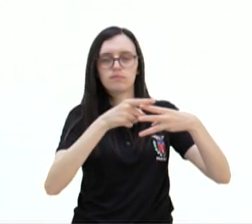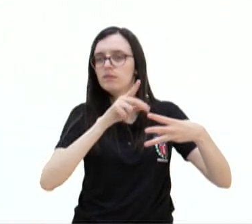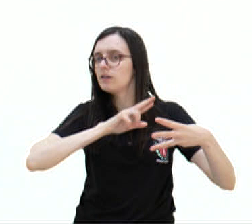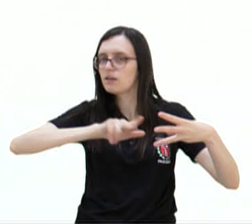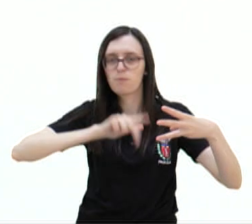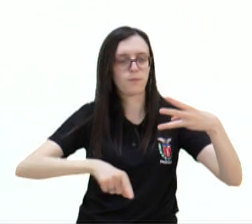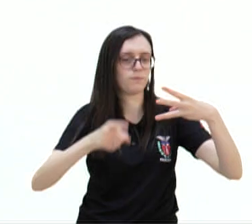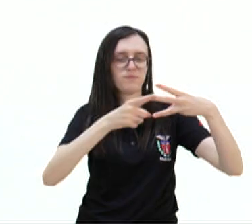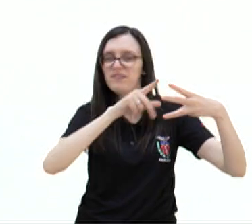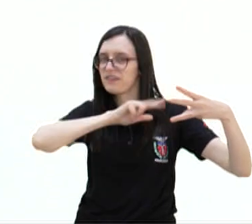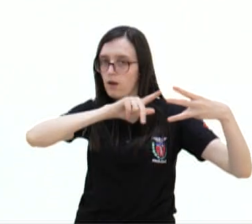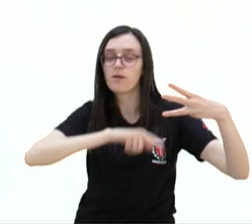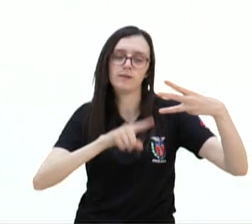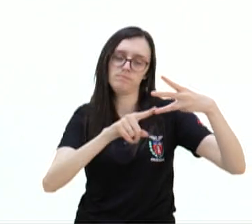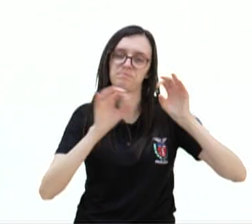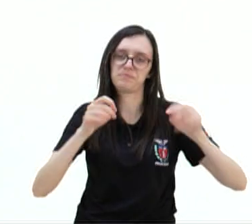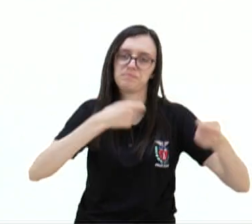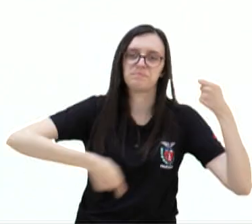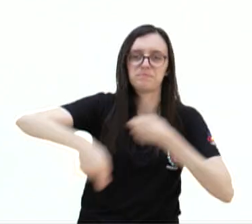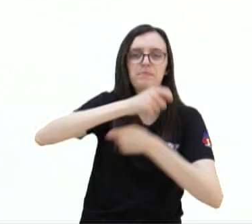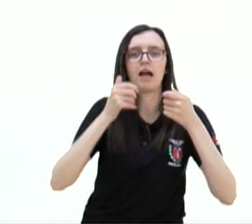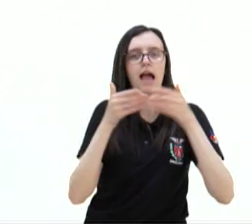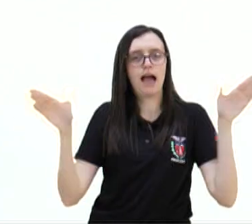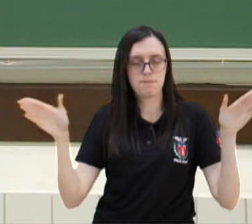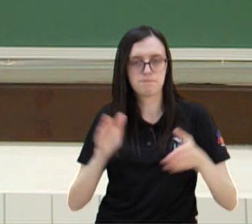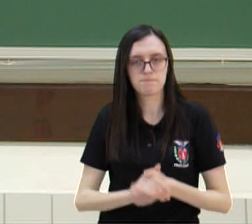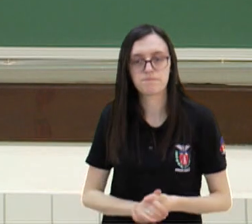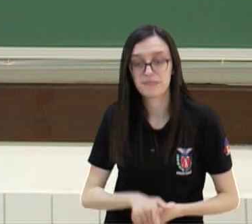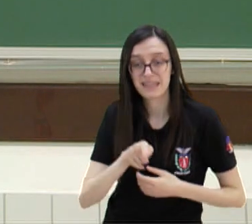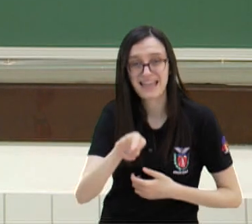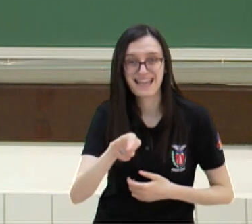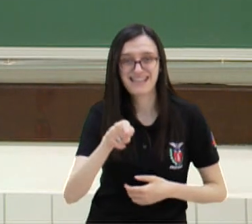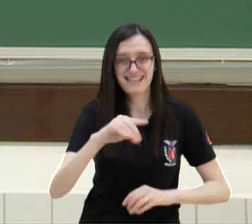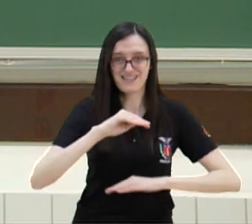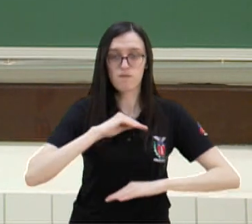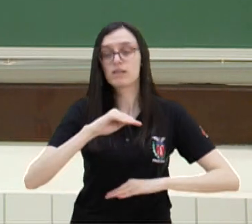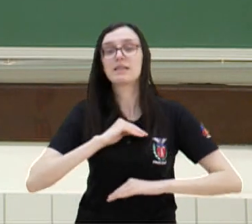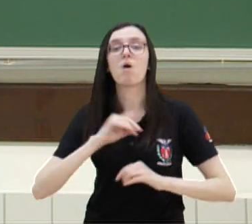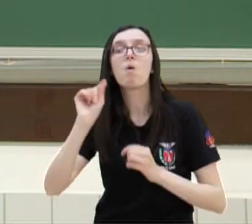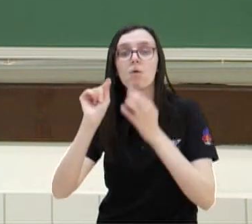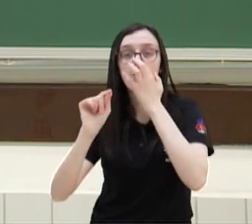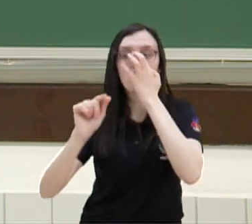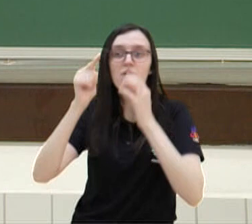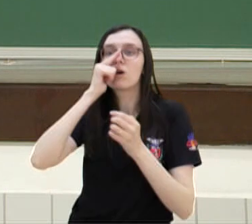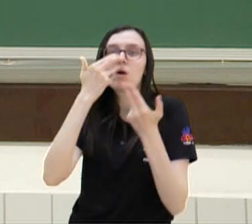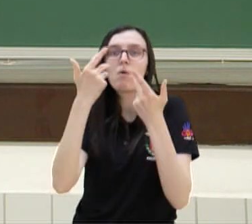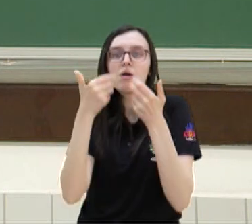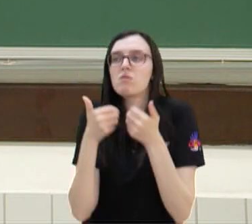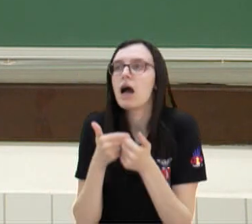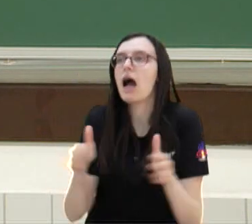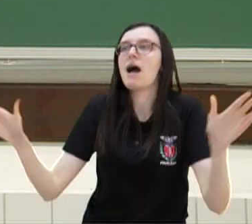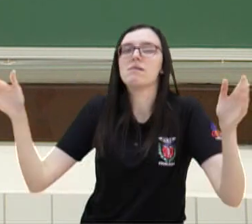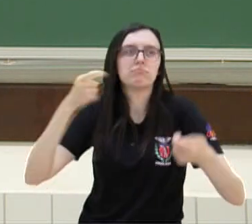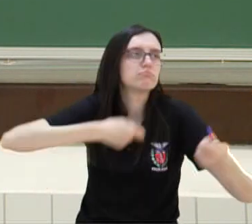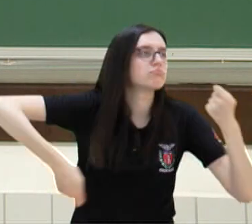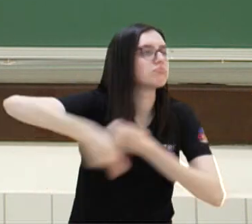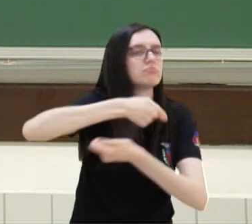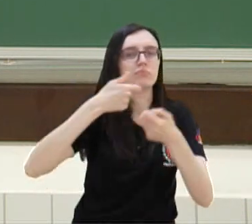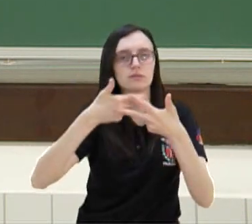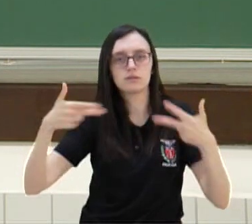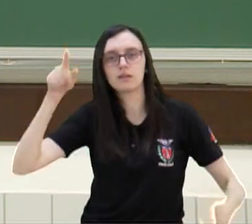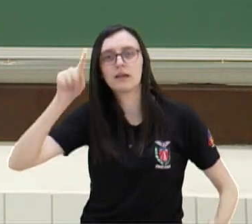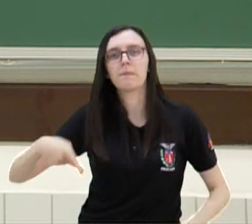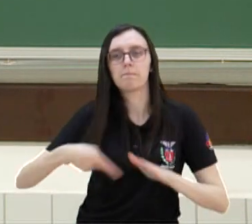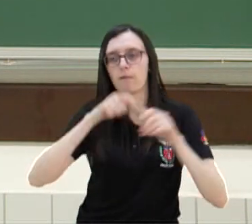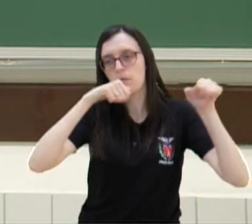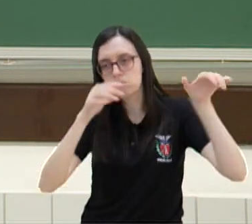legado troiano, e sim a abertura comercial. O fato dos gregos terem aberto o seu comércio, tanto no mar